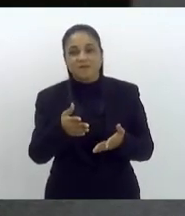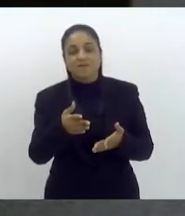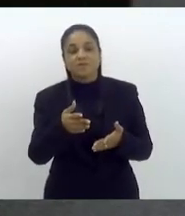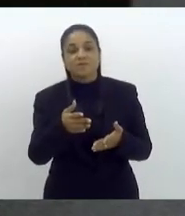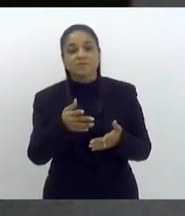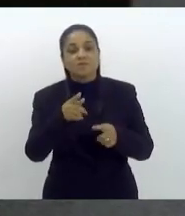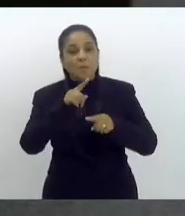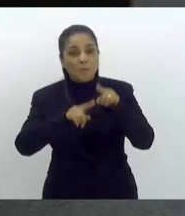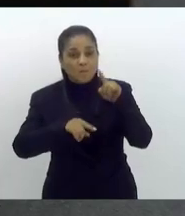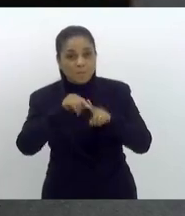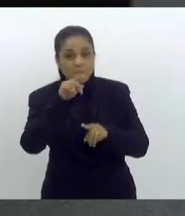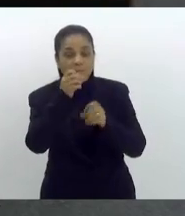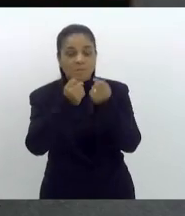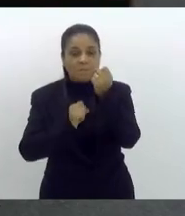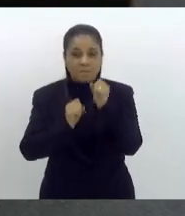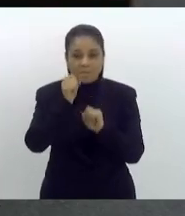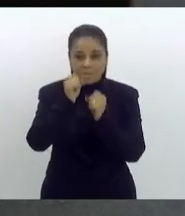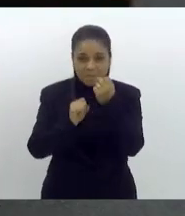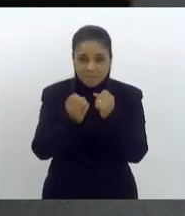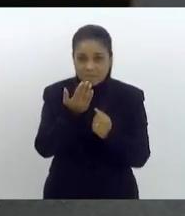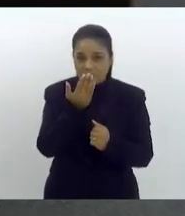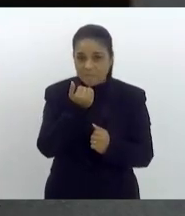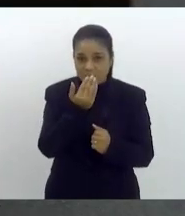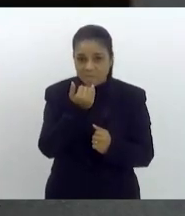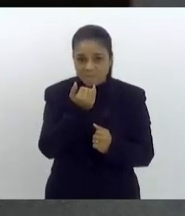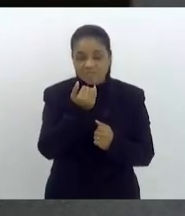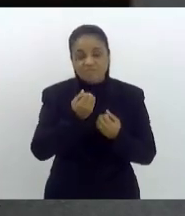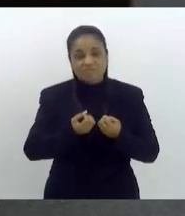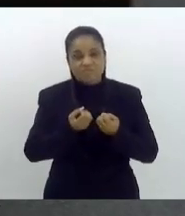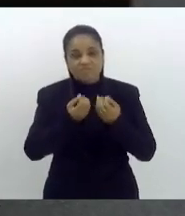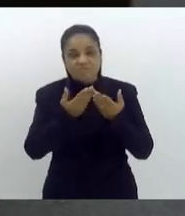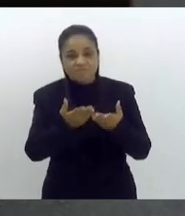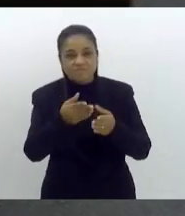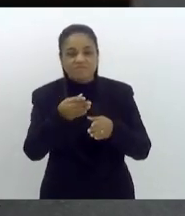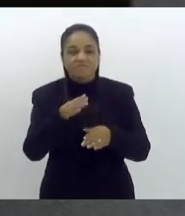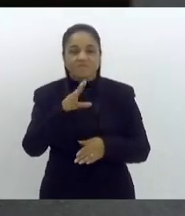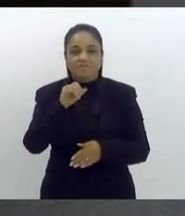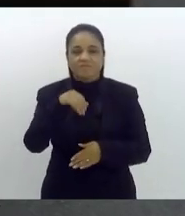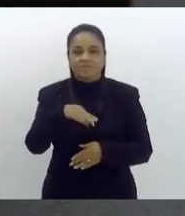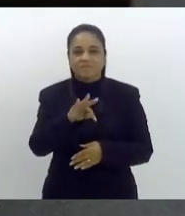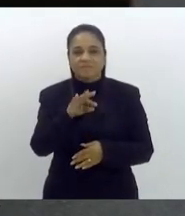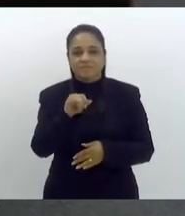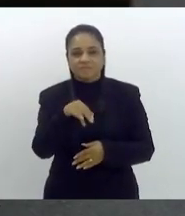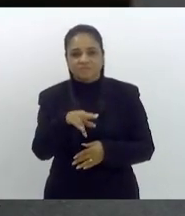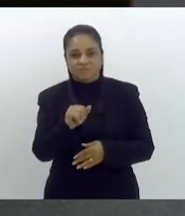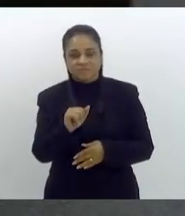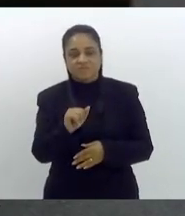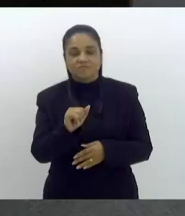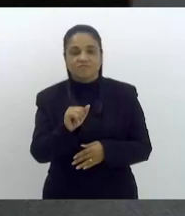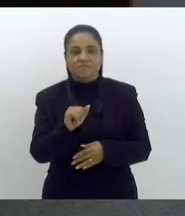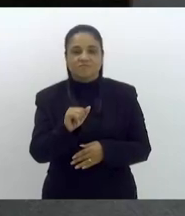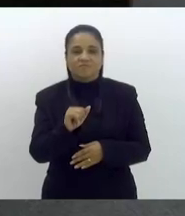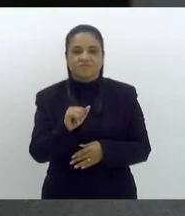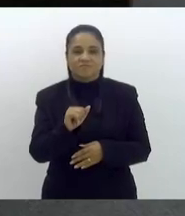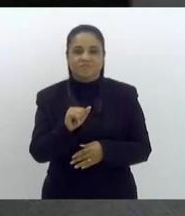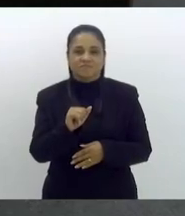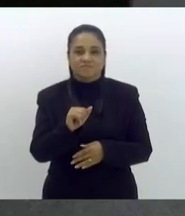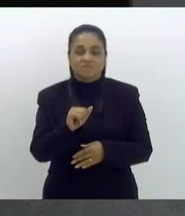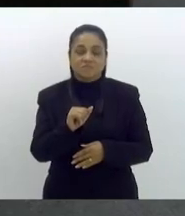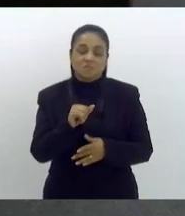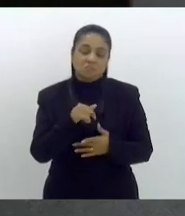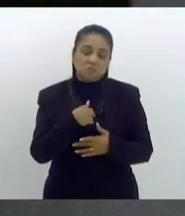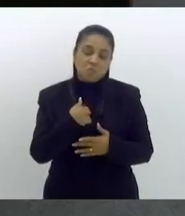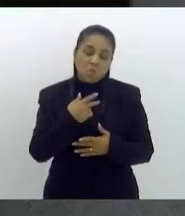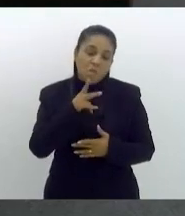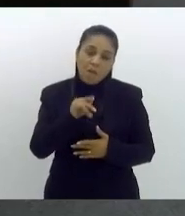produtos alimentícios oferecidos nas cantigas da escola longe dos olhos dos pais